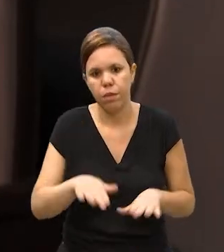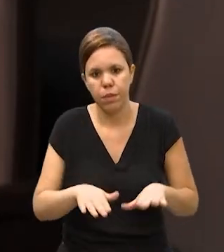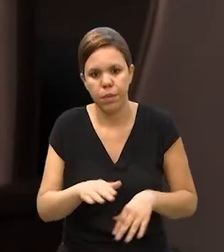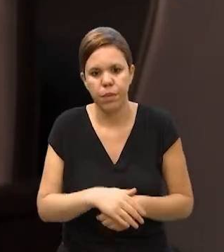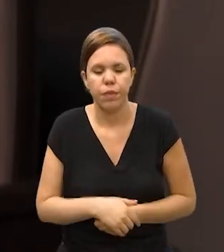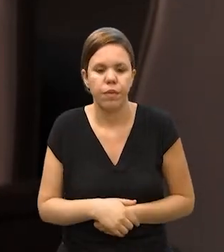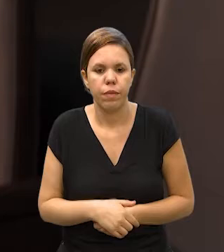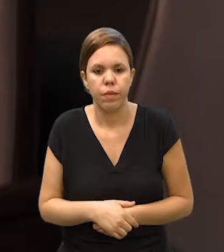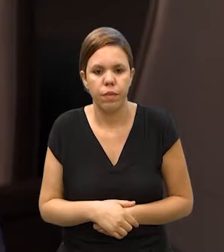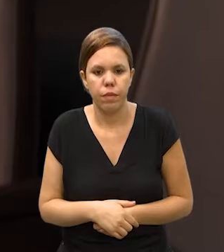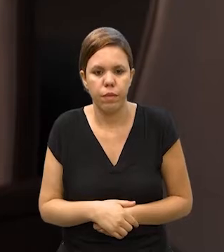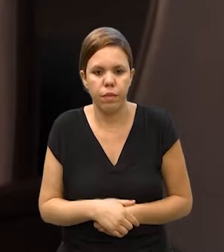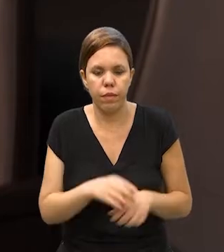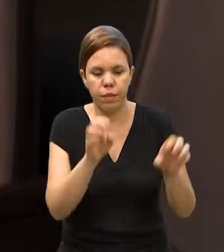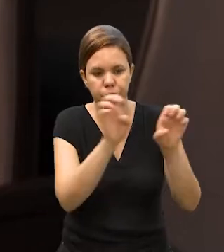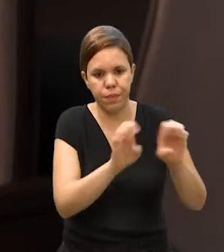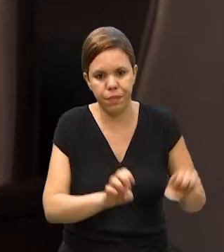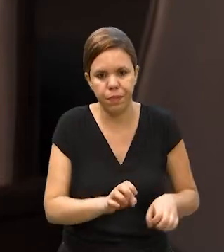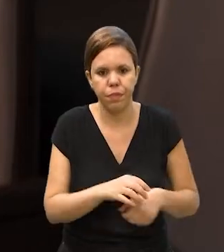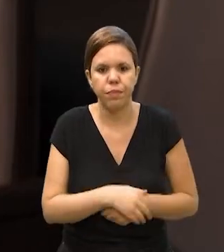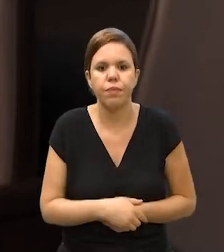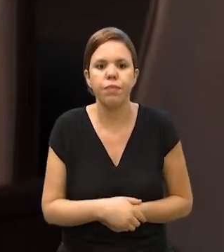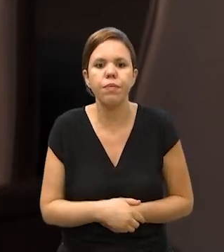vezes, para a estrutura